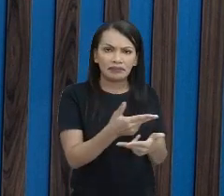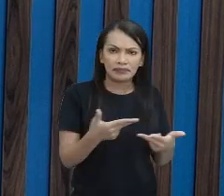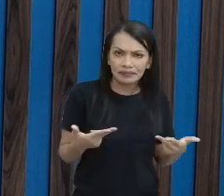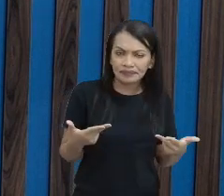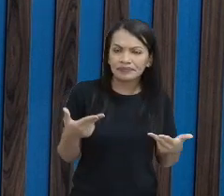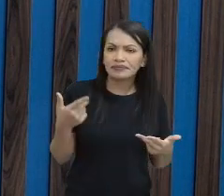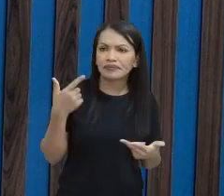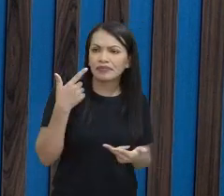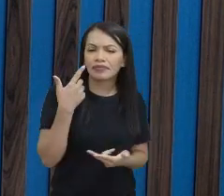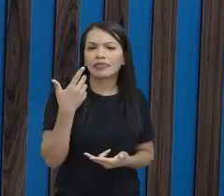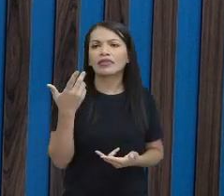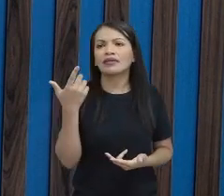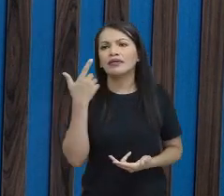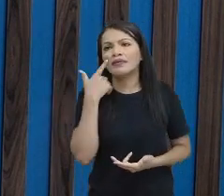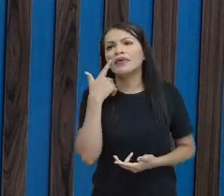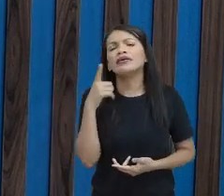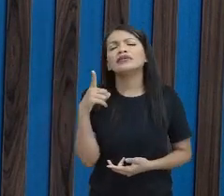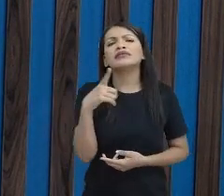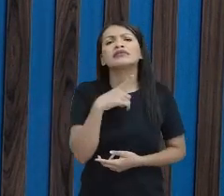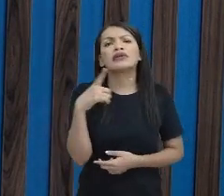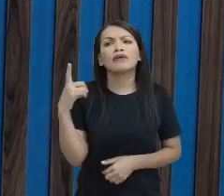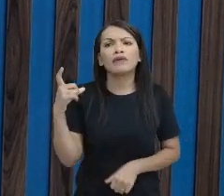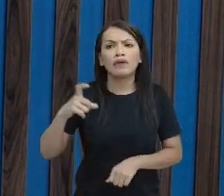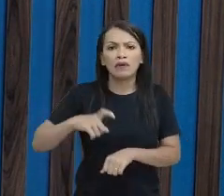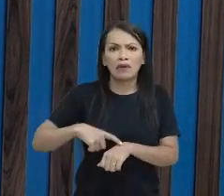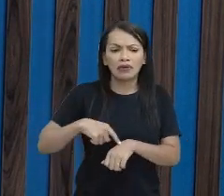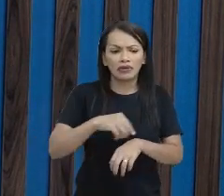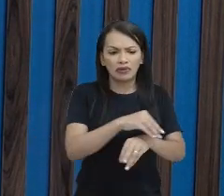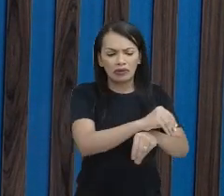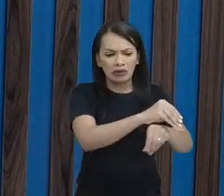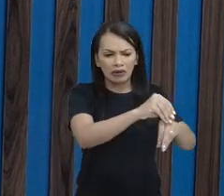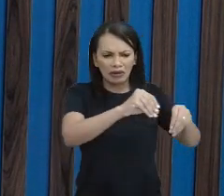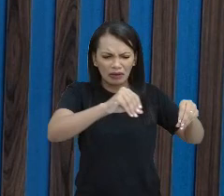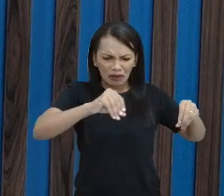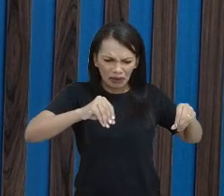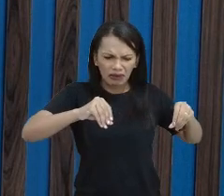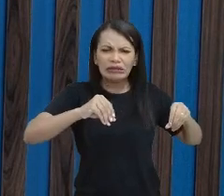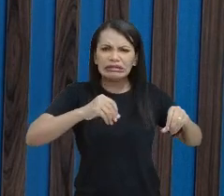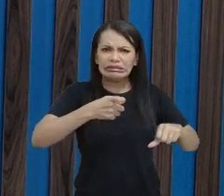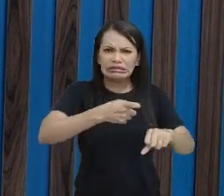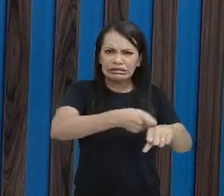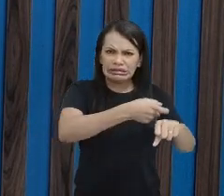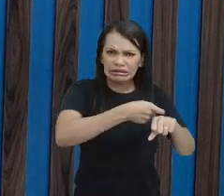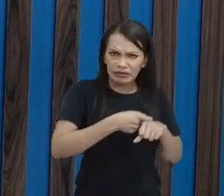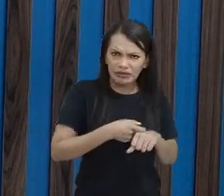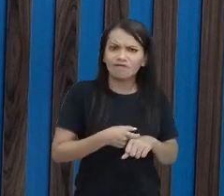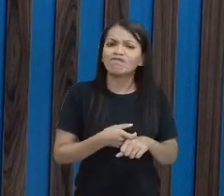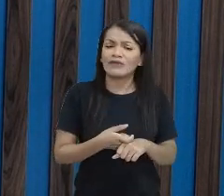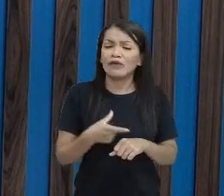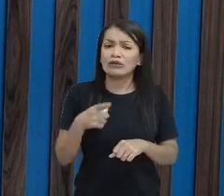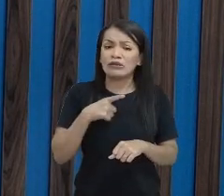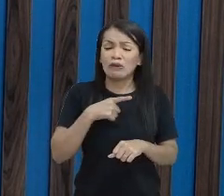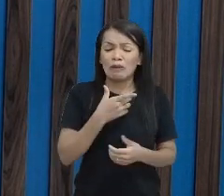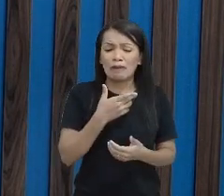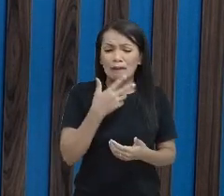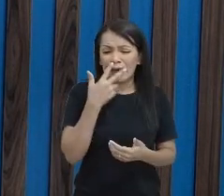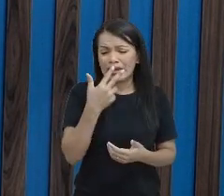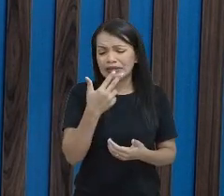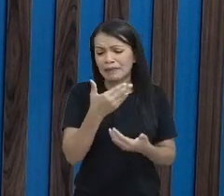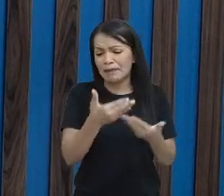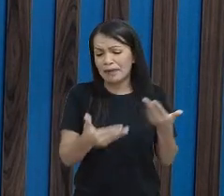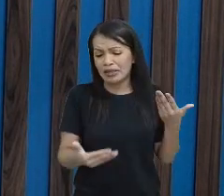dos laranjais, mas vão ter momentos que vai ser essa terra, esse quintal de terra, e ele quebra com esse romantismo, com